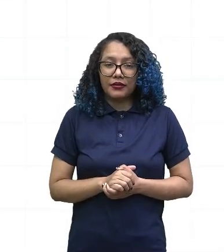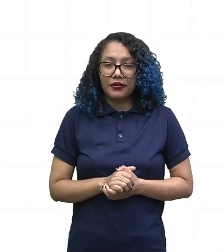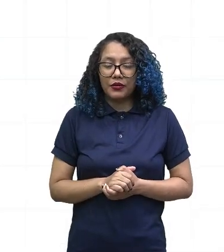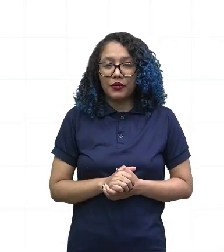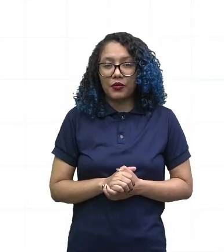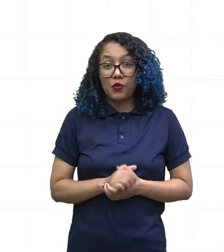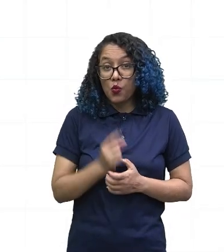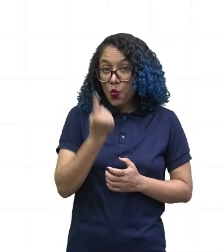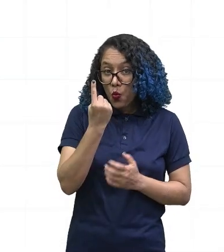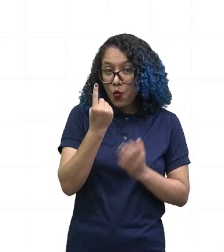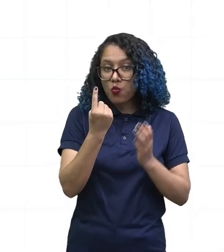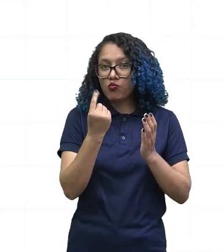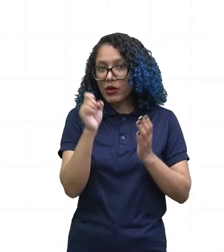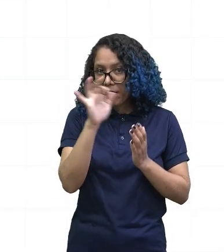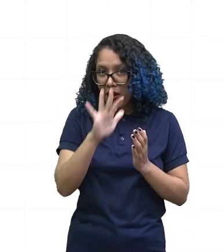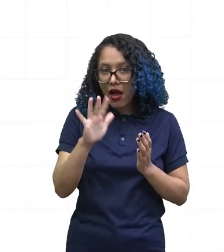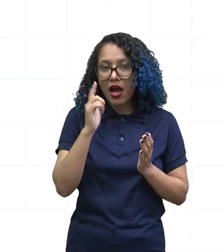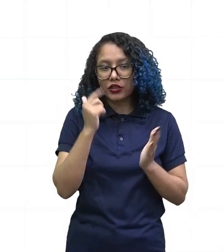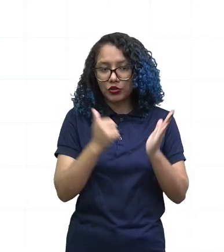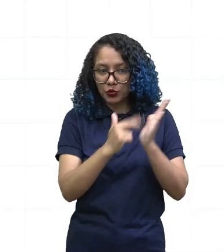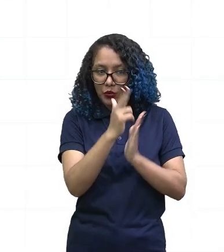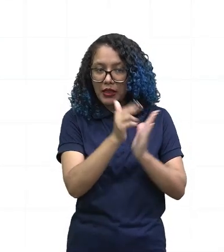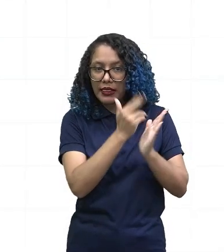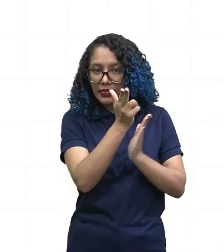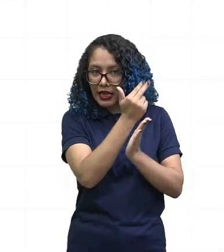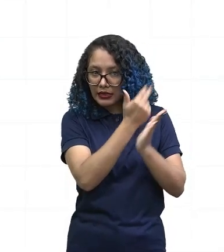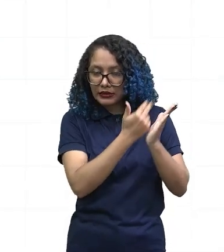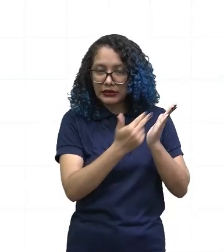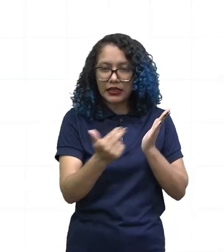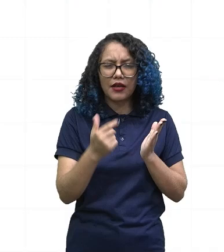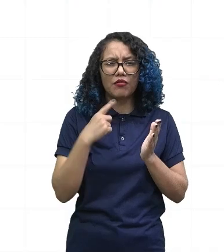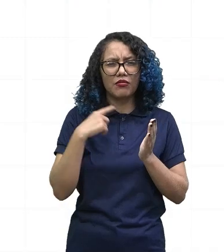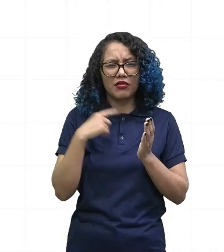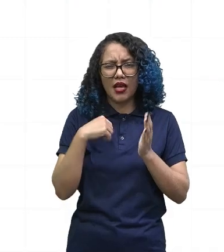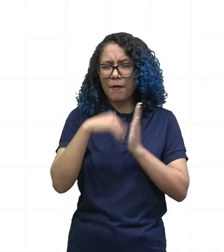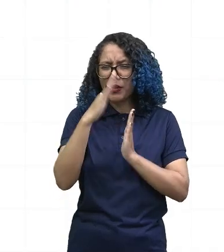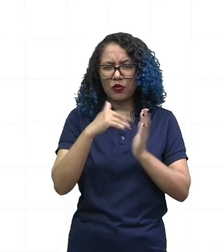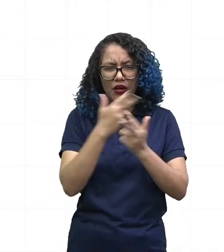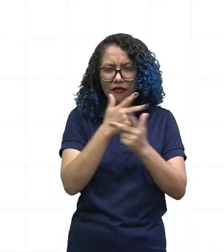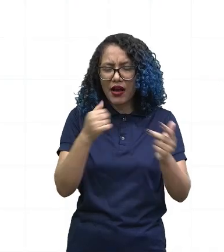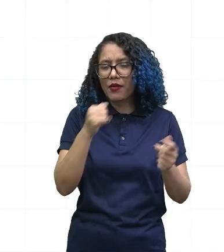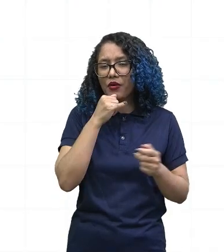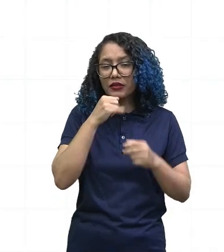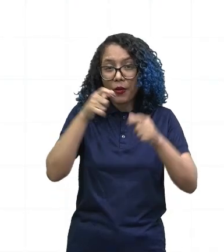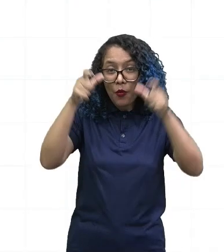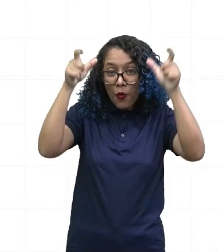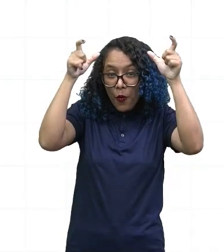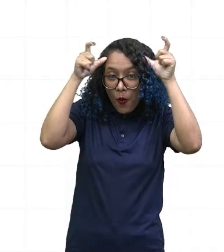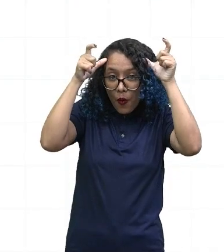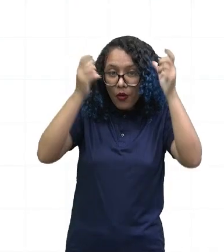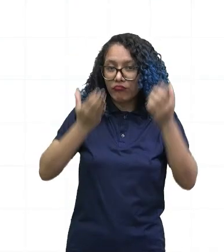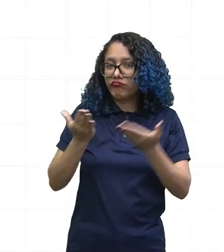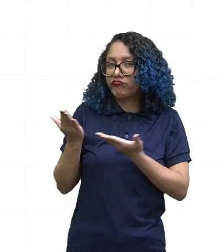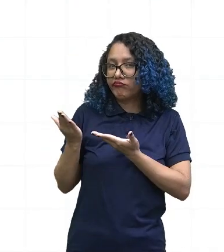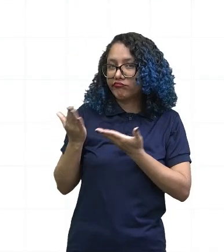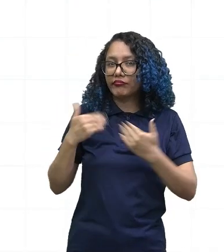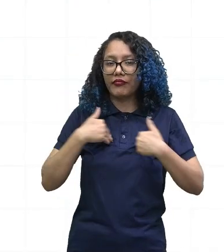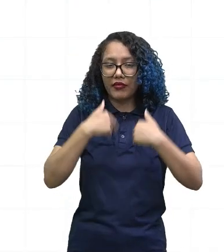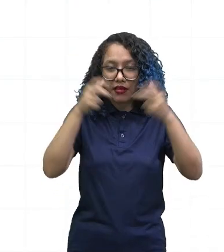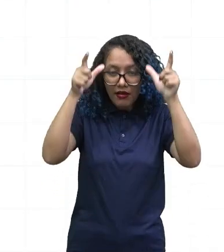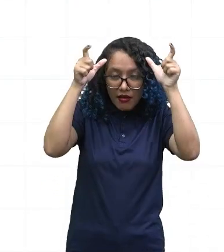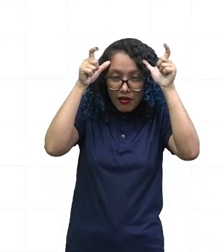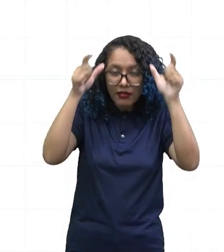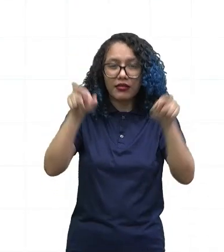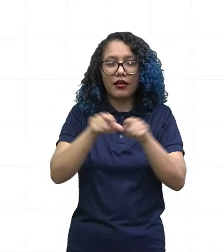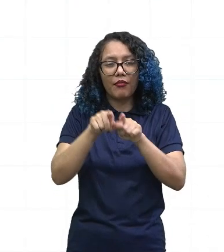das imagens, né, encontradas. Lá podemos ver pinturas maravilhosas, como é o caso dos bisões, que é isso que a gente está vendo aí,